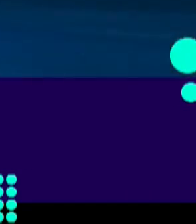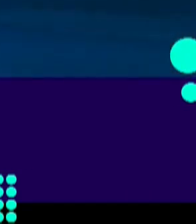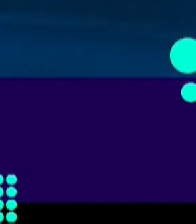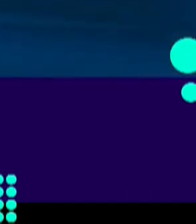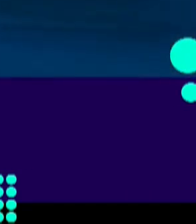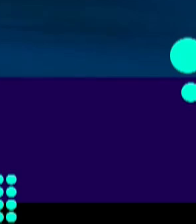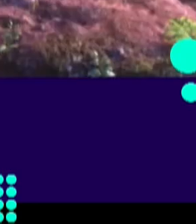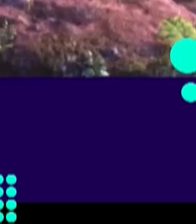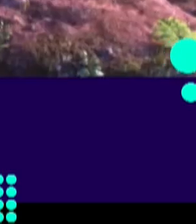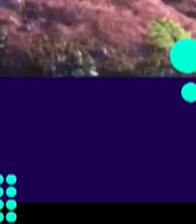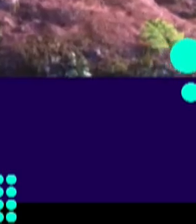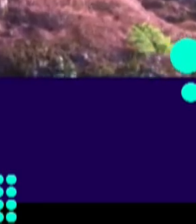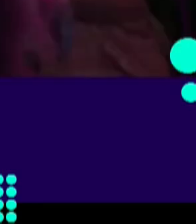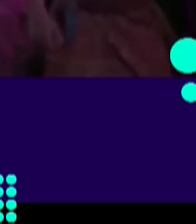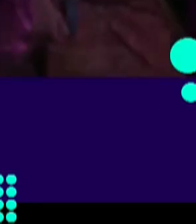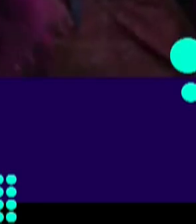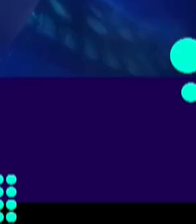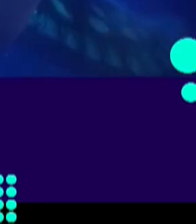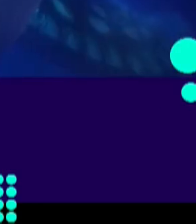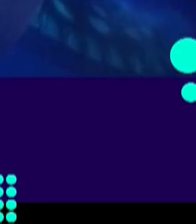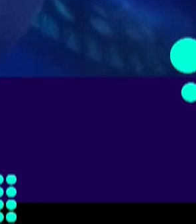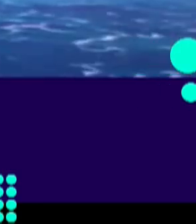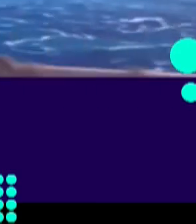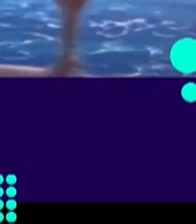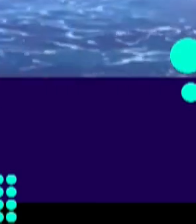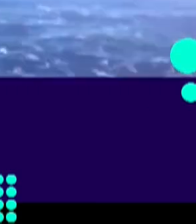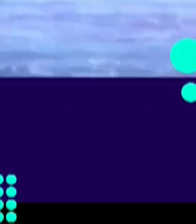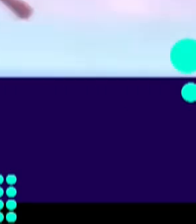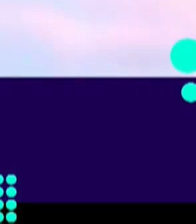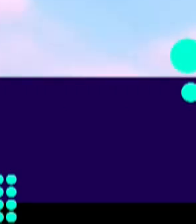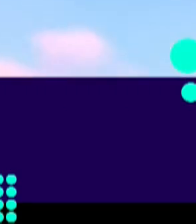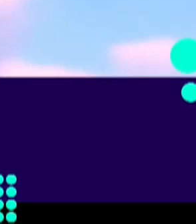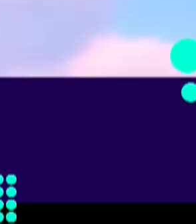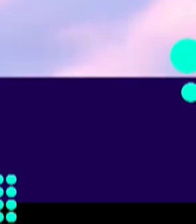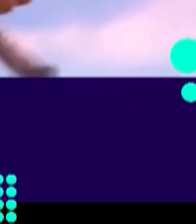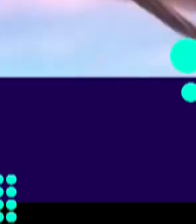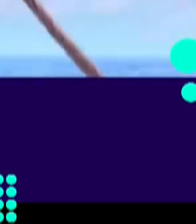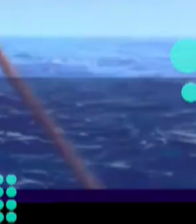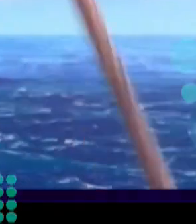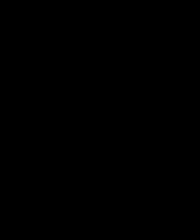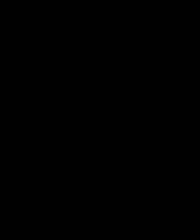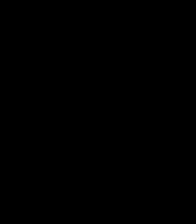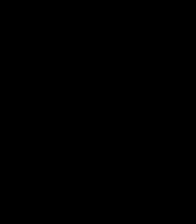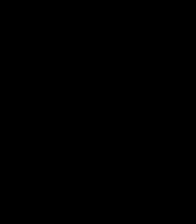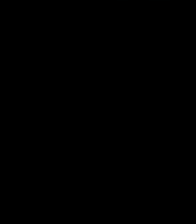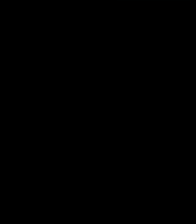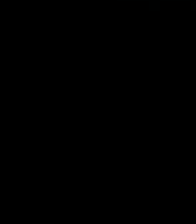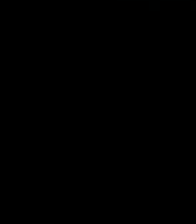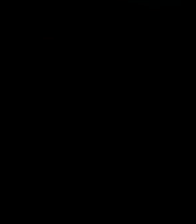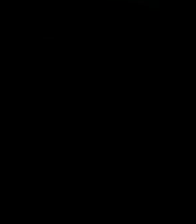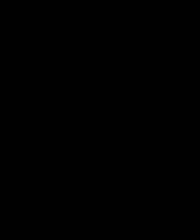os ancestrais. Maior do que nós. O oceano inteiro conta com a gente.